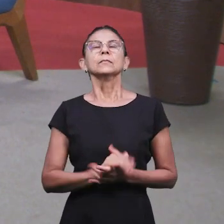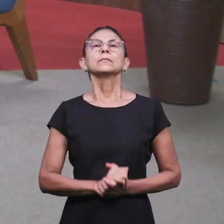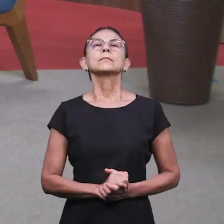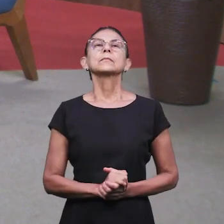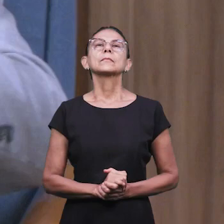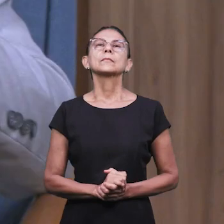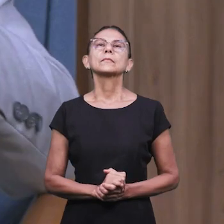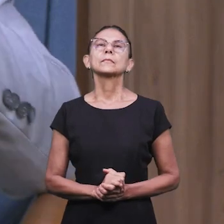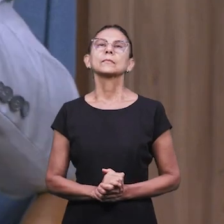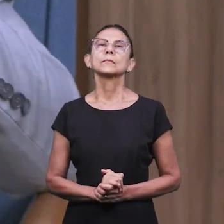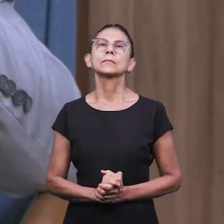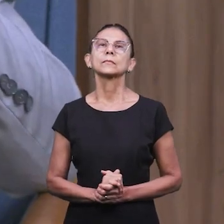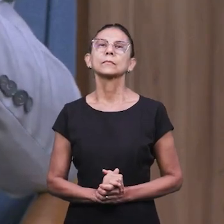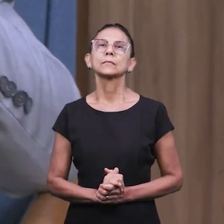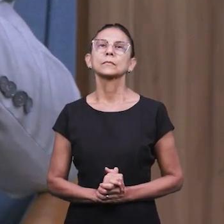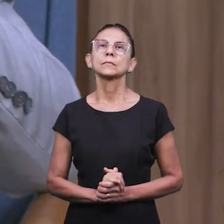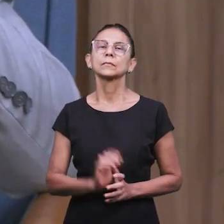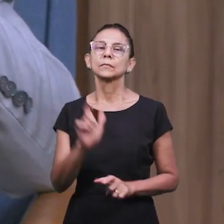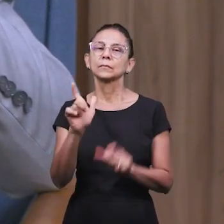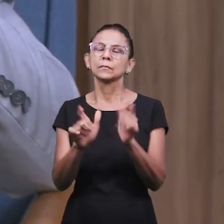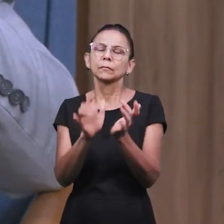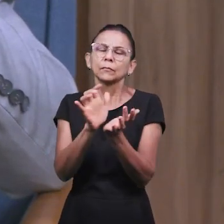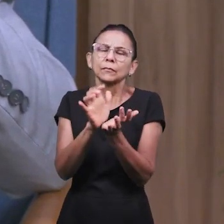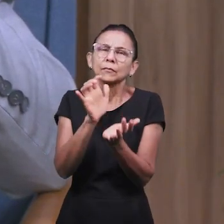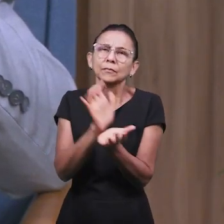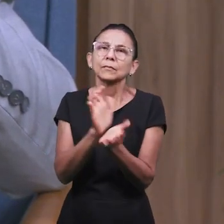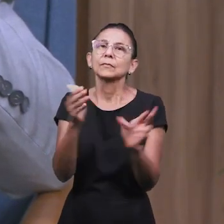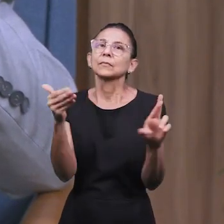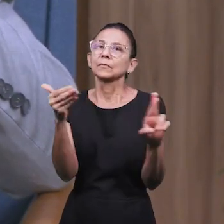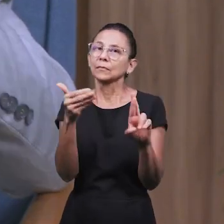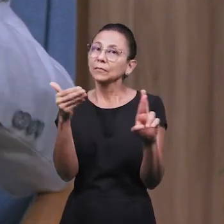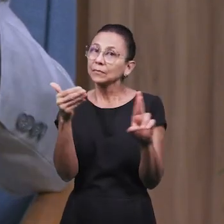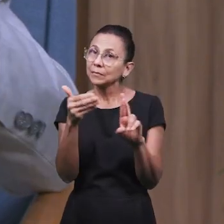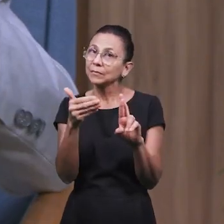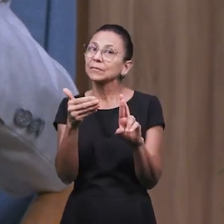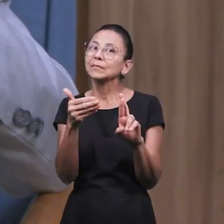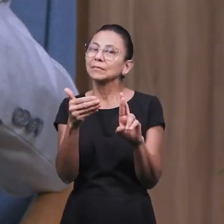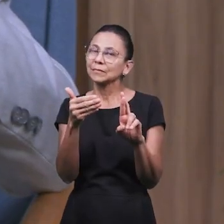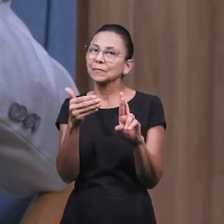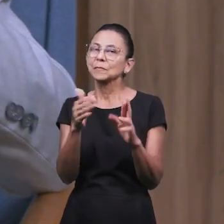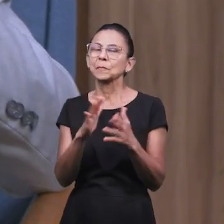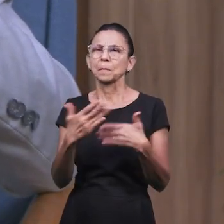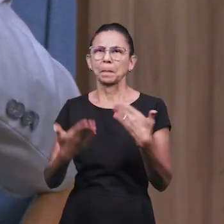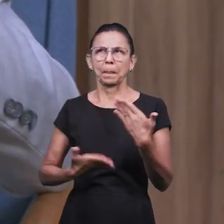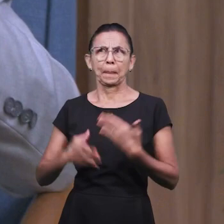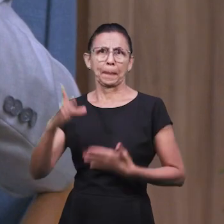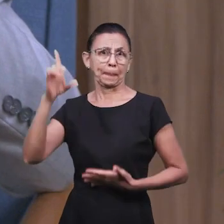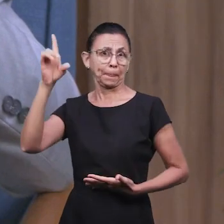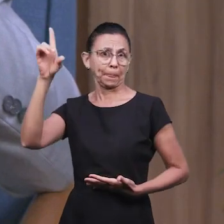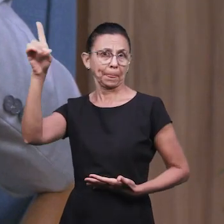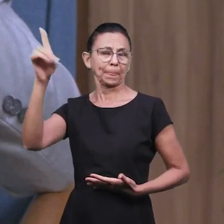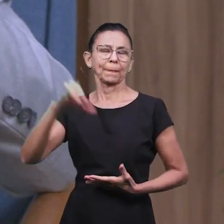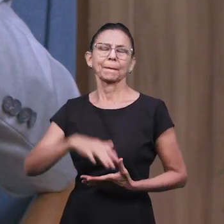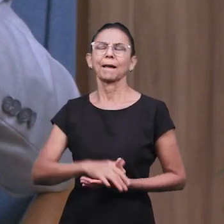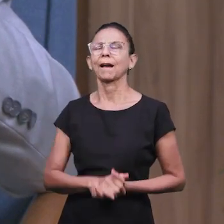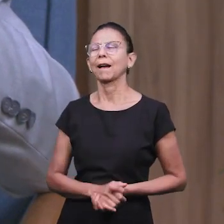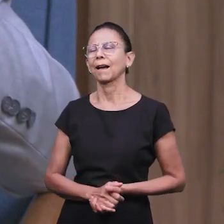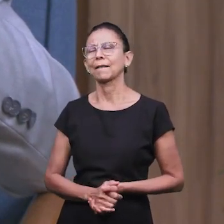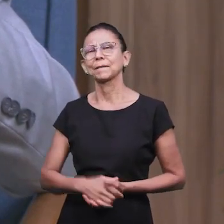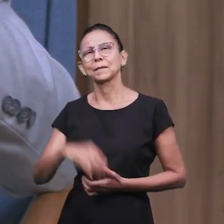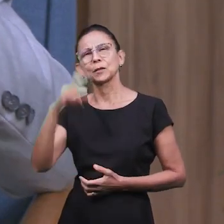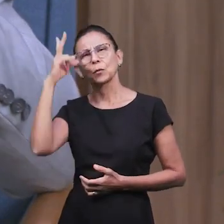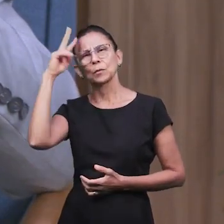amados. As pessoas idosas são referências para nós em muitas coisas. Aqueles que são servos de Deus,